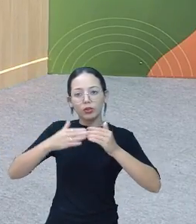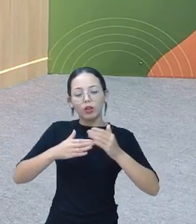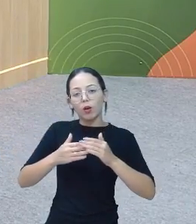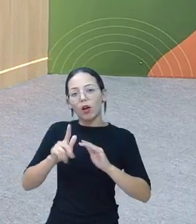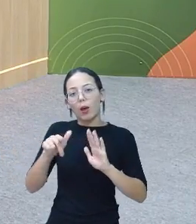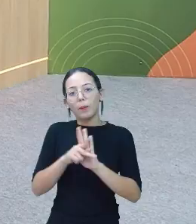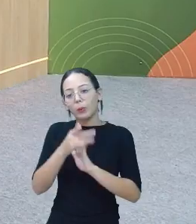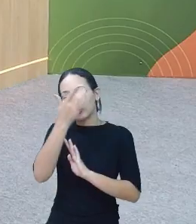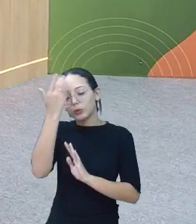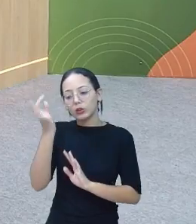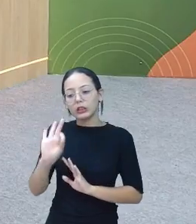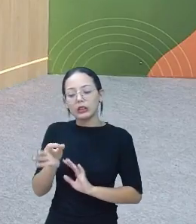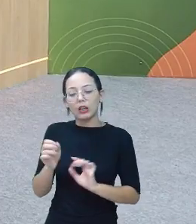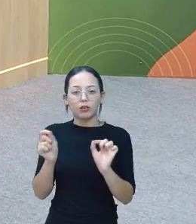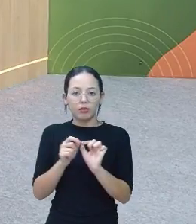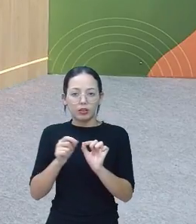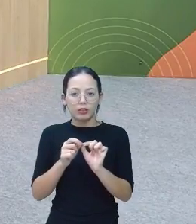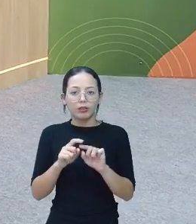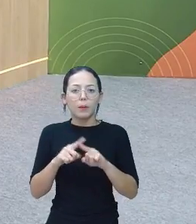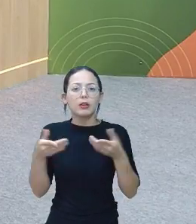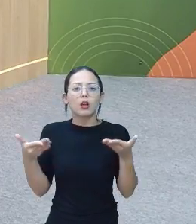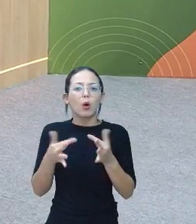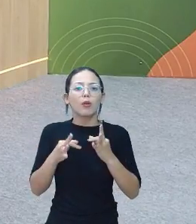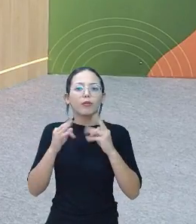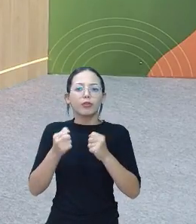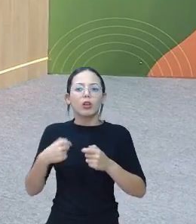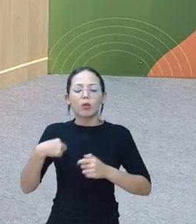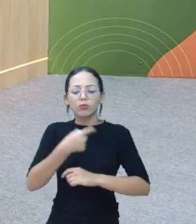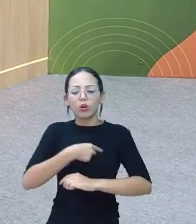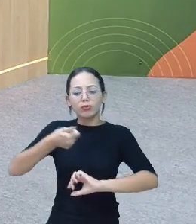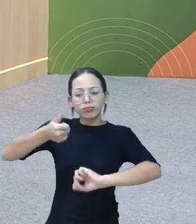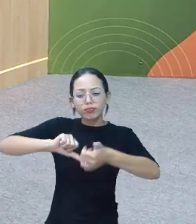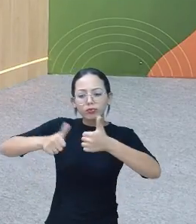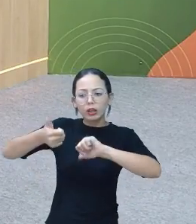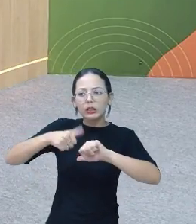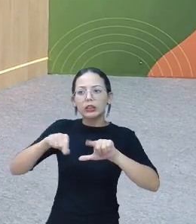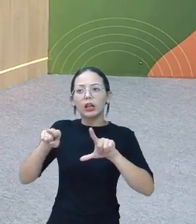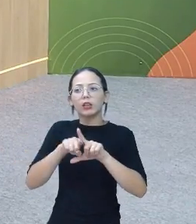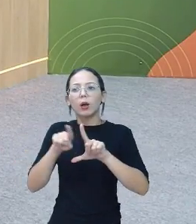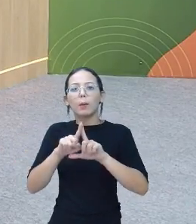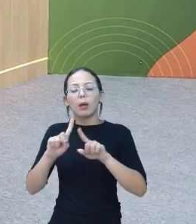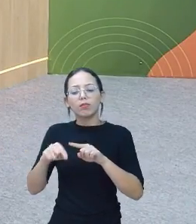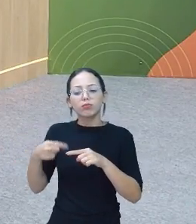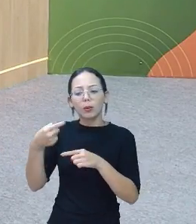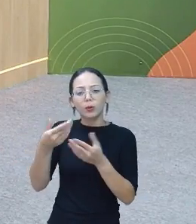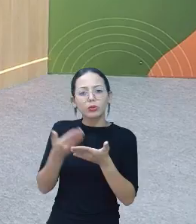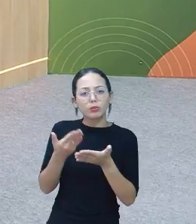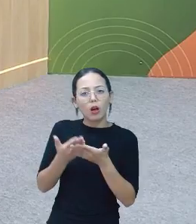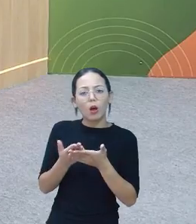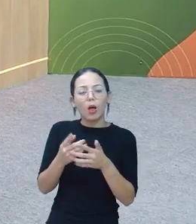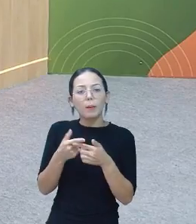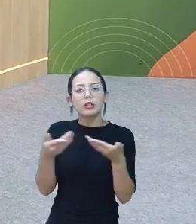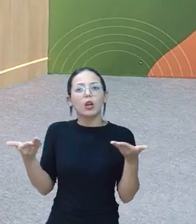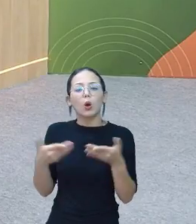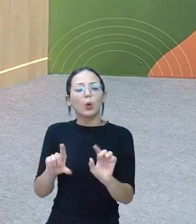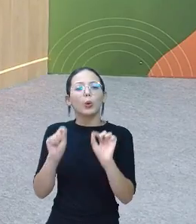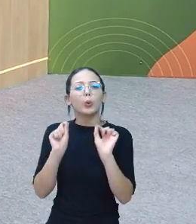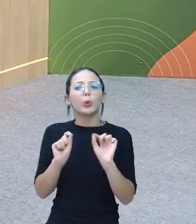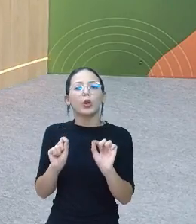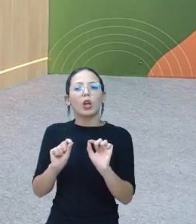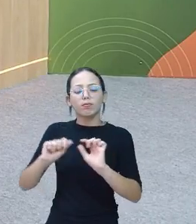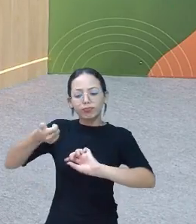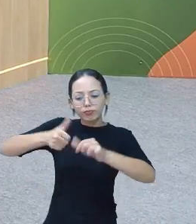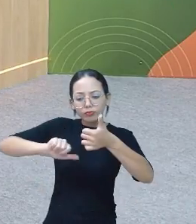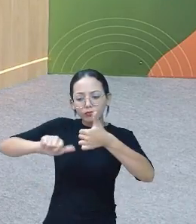indicada a fazer isso daí. E nessa parte final, que a gente vai analisar também muita coisa na próxima aula, a gente vai chamar de